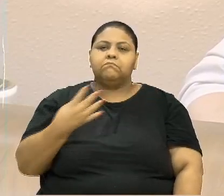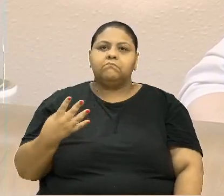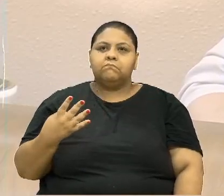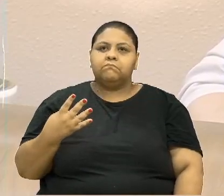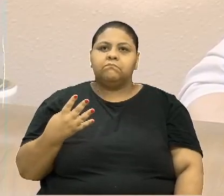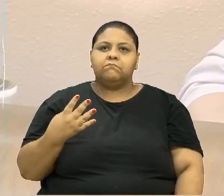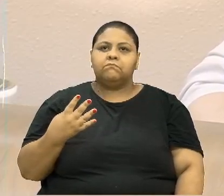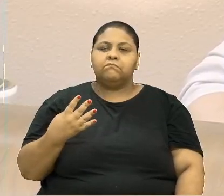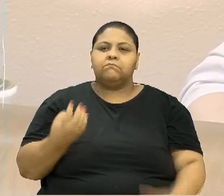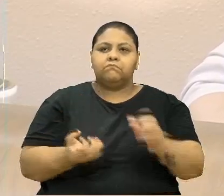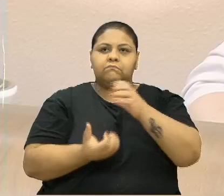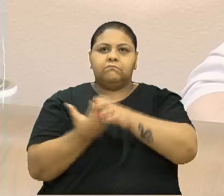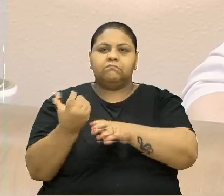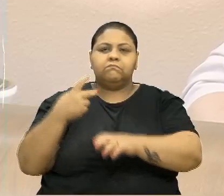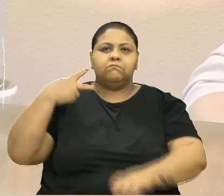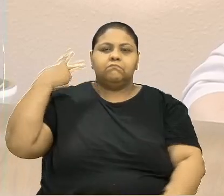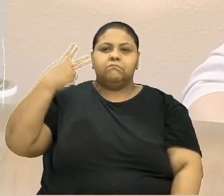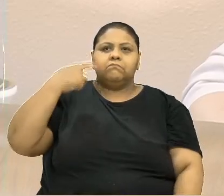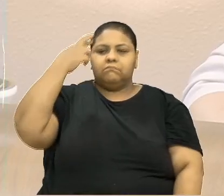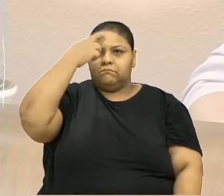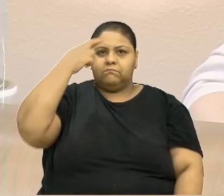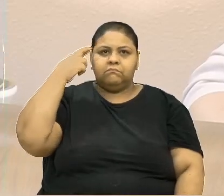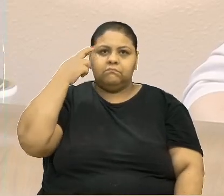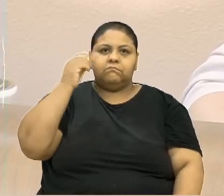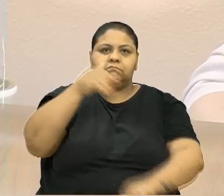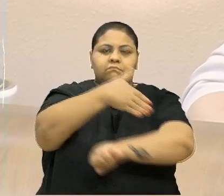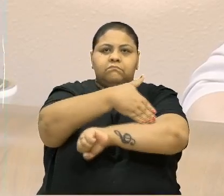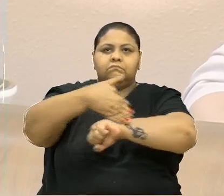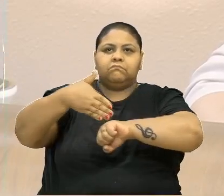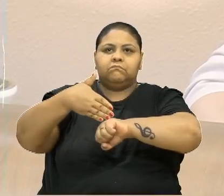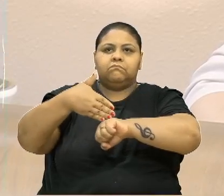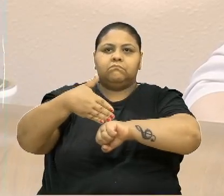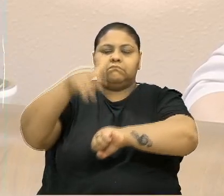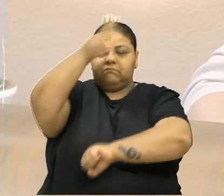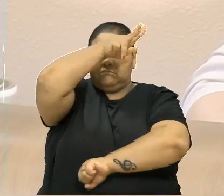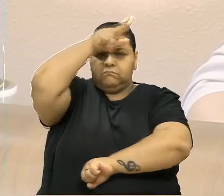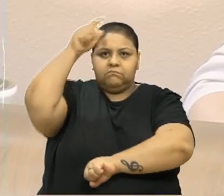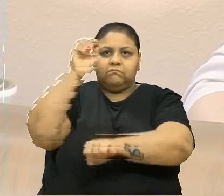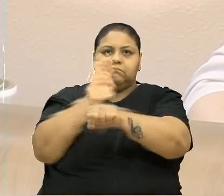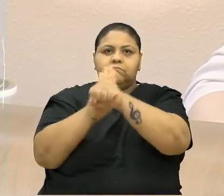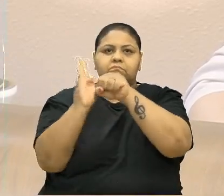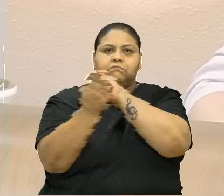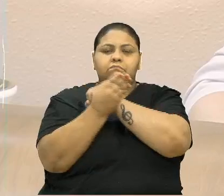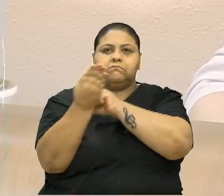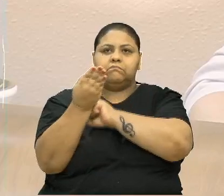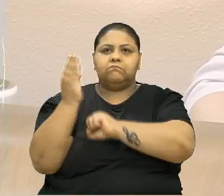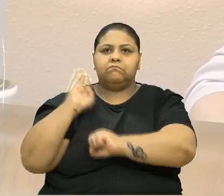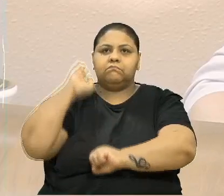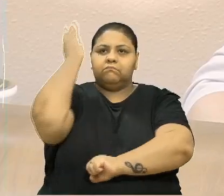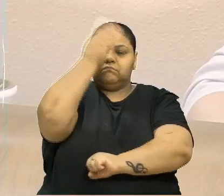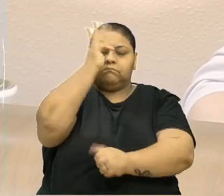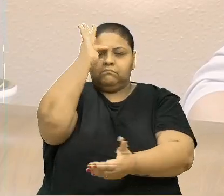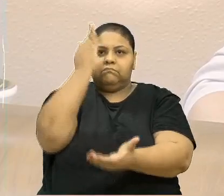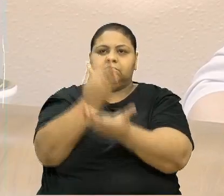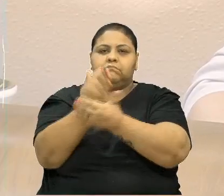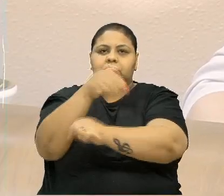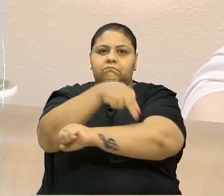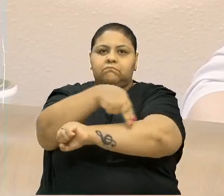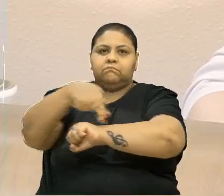214/2024. De autoria do vereador Rafael Bueno, que denomina a via pública municipal do bairro Santa Fé, com o nome de